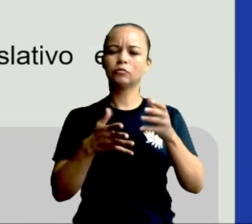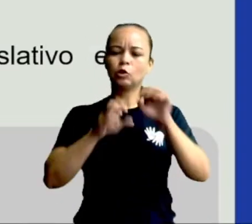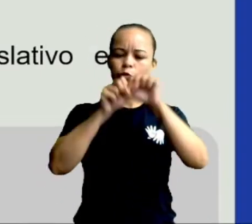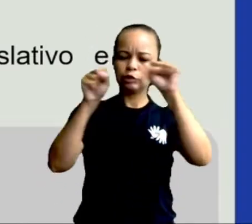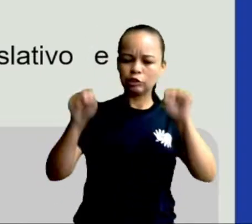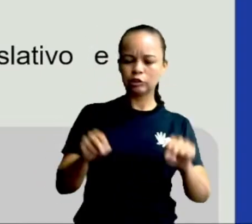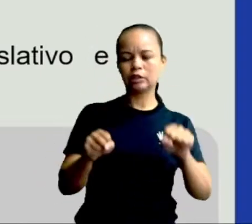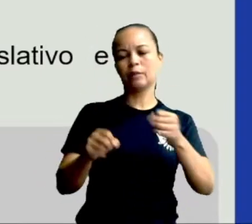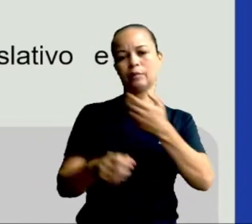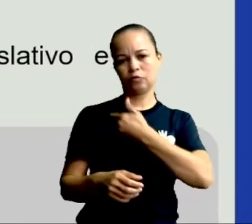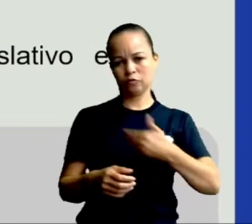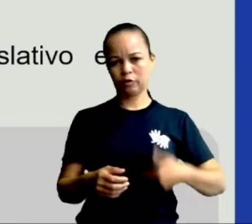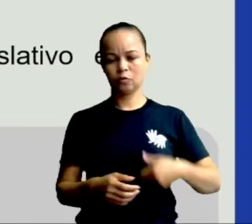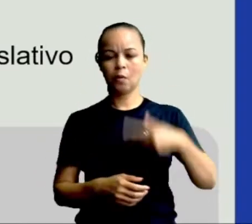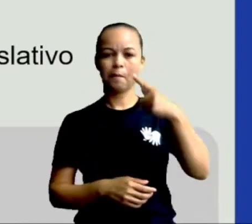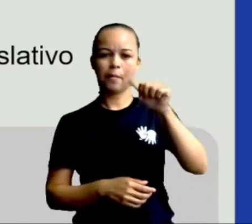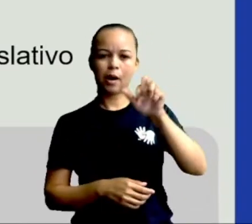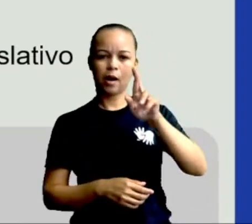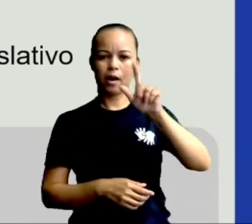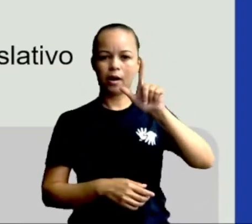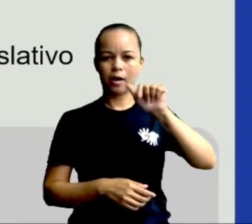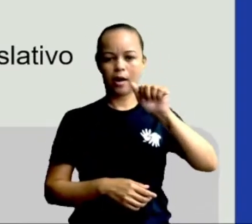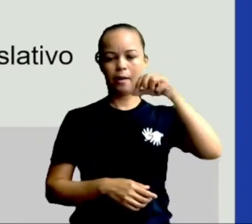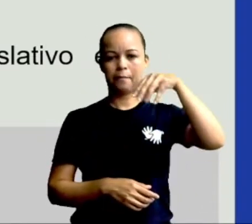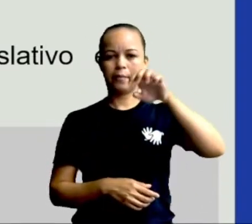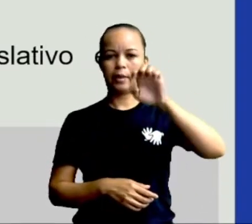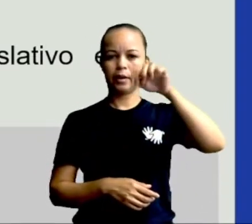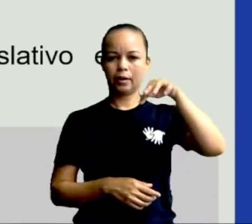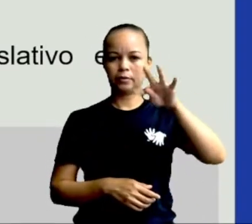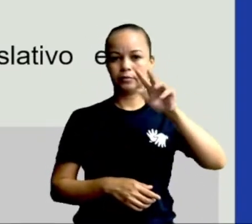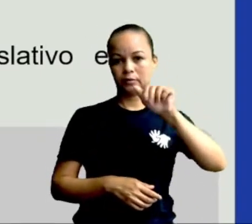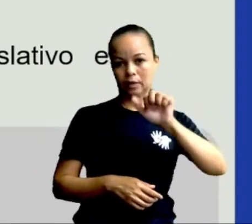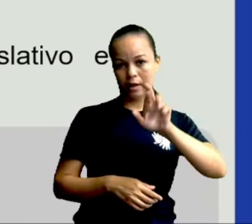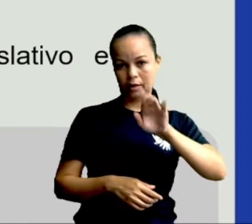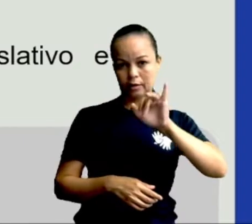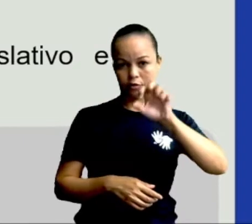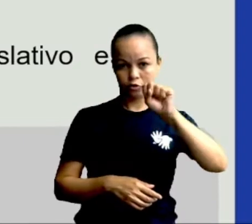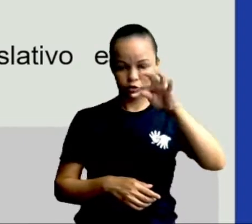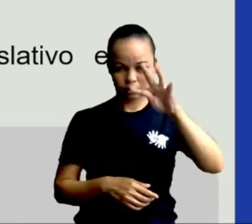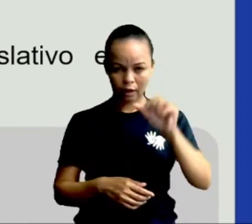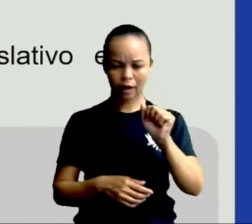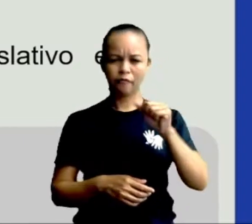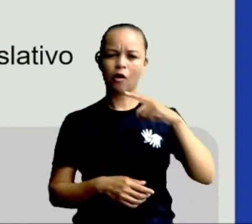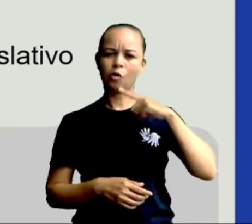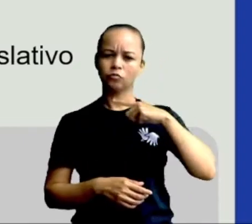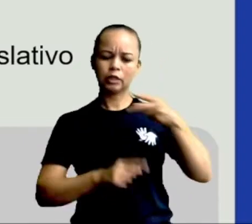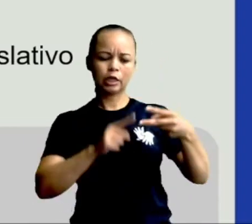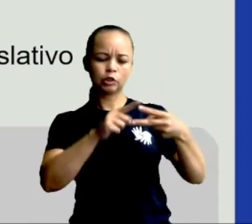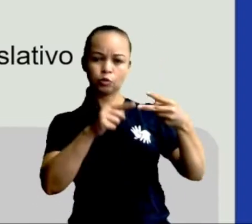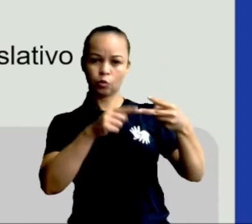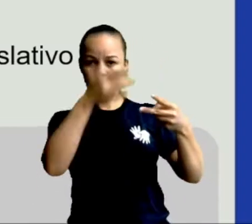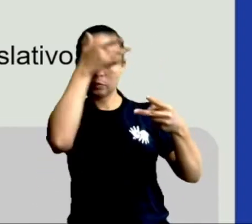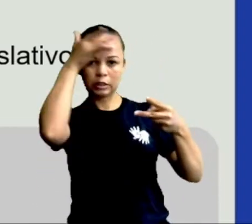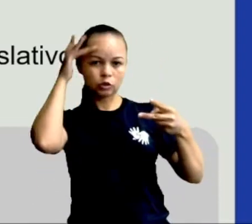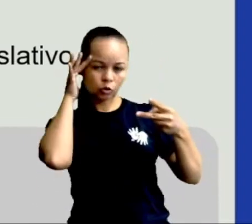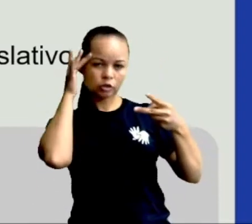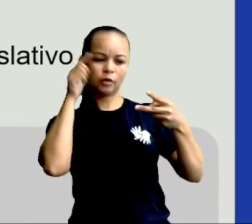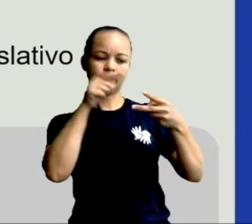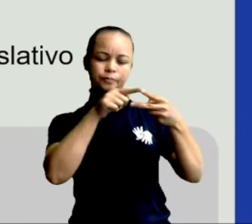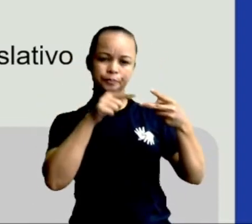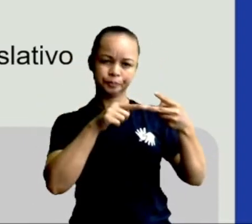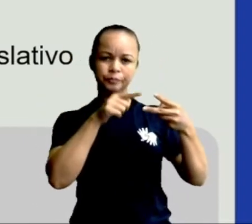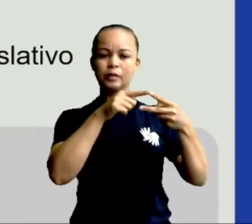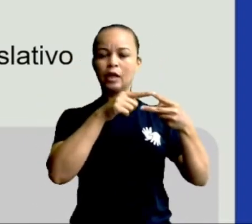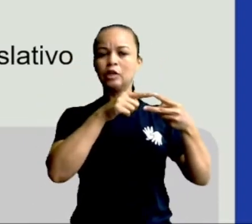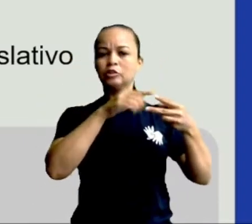governo parlamentarista, vão ter duas pessoas representando essas duas funções, chefe